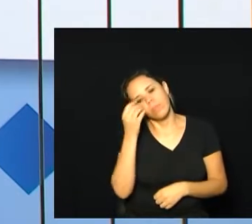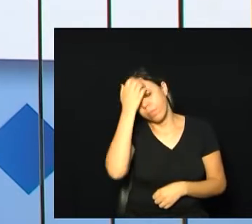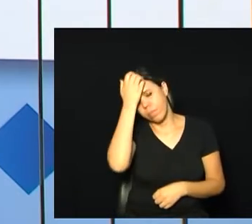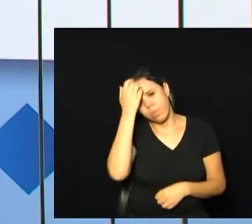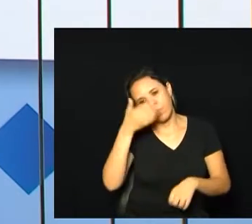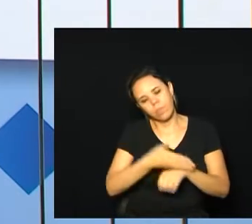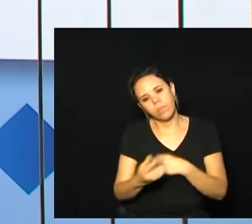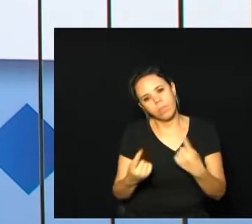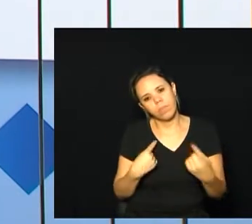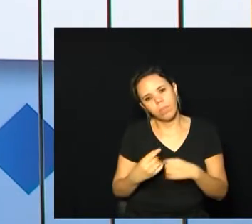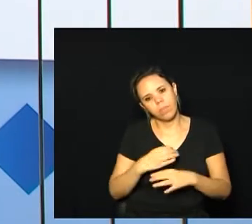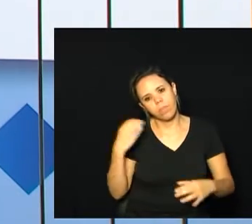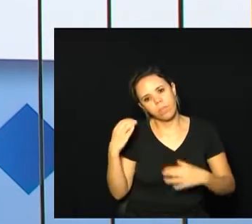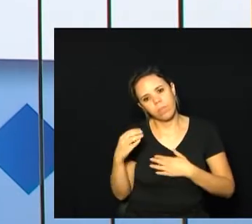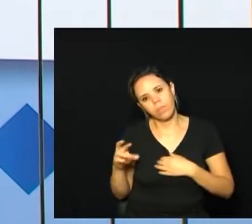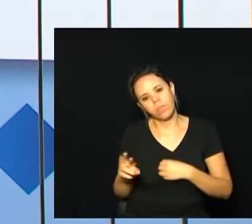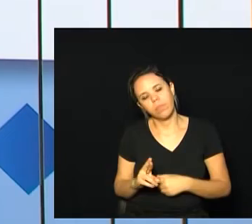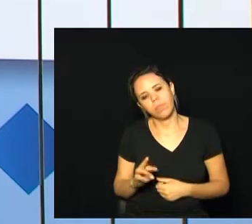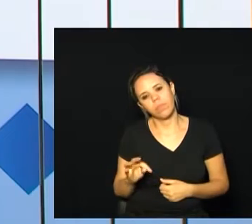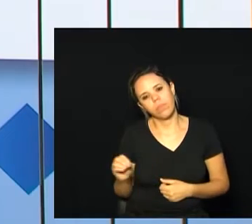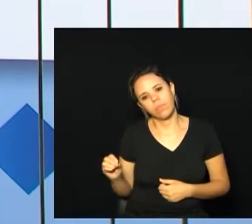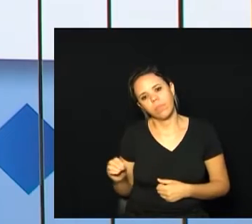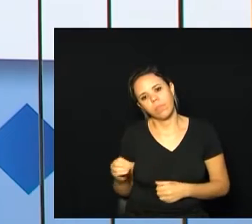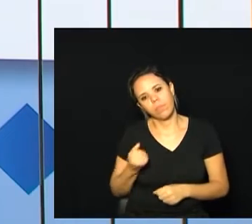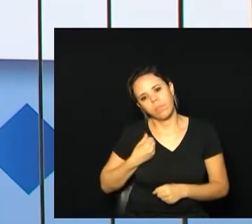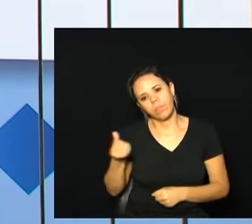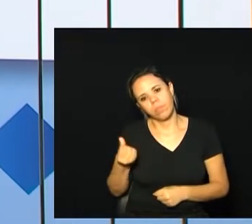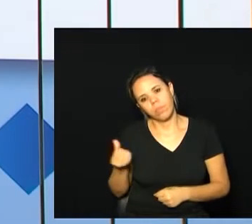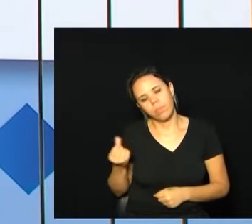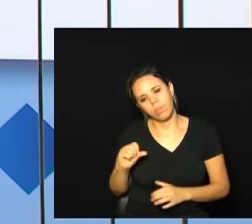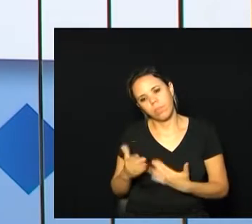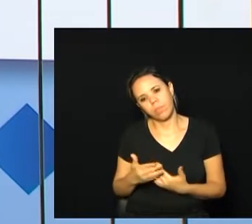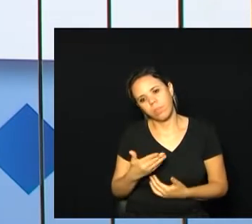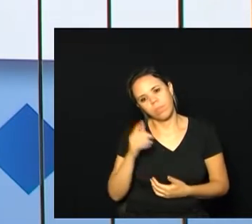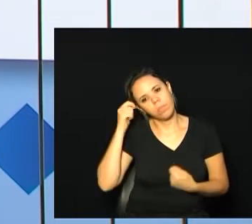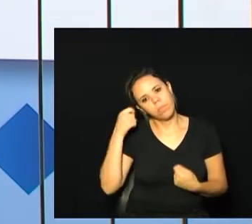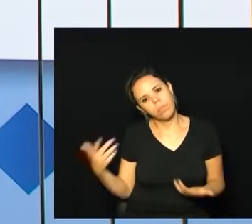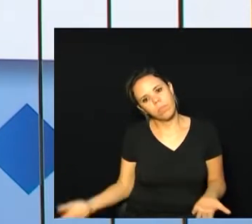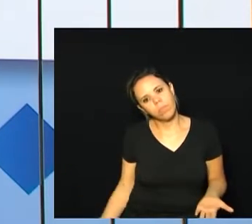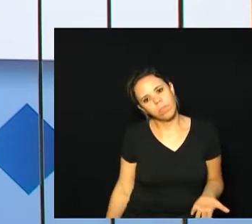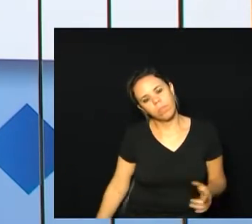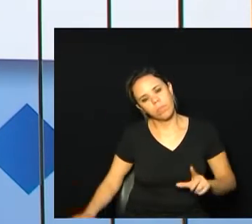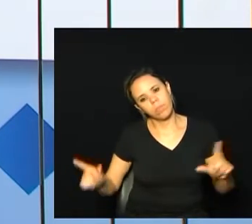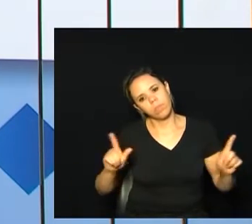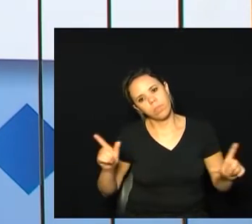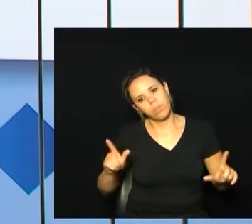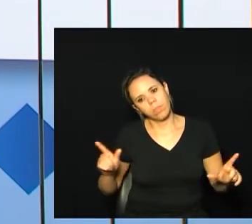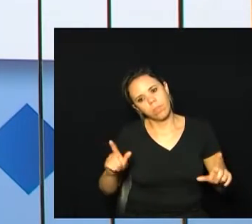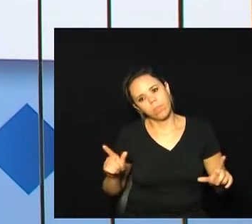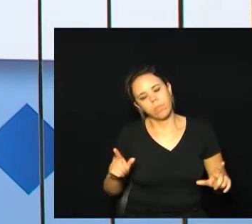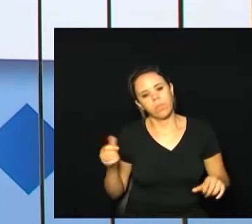entrada é pela Avenida Engenheiro Roberto Mange, número 66, no bairro Ponte Preta. E aqui pela TV, nos